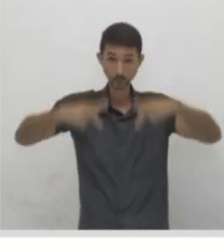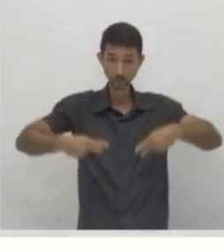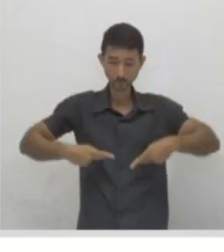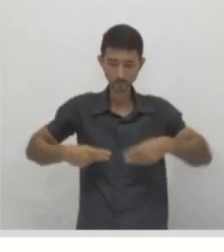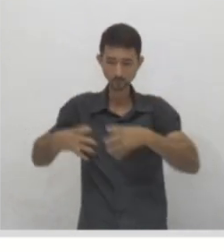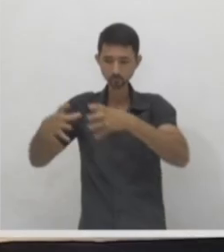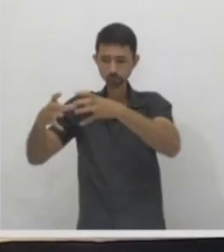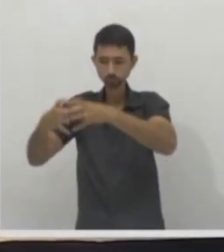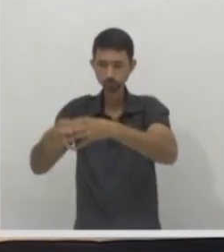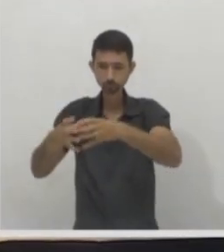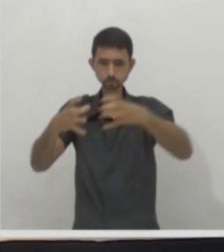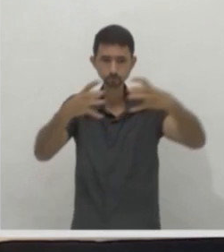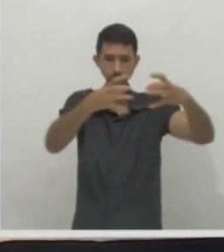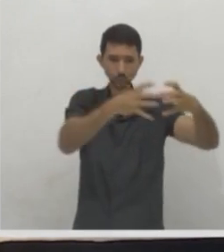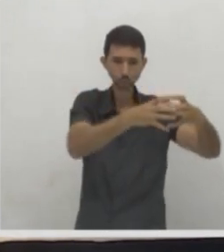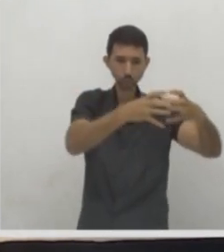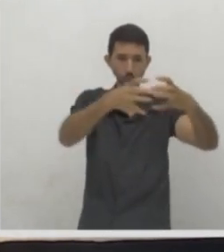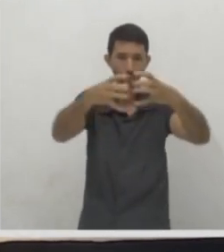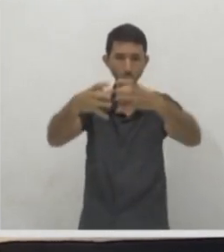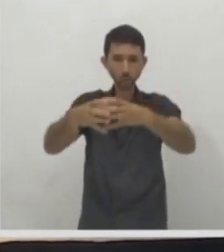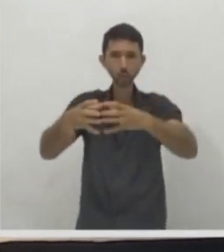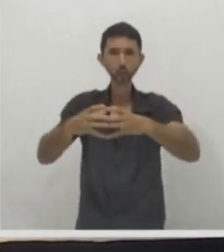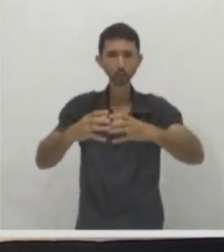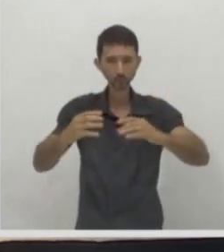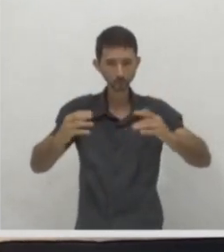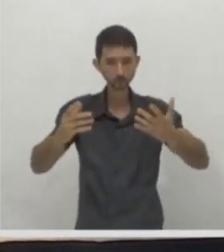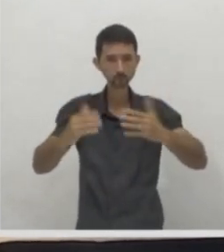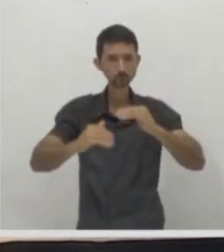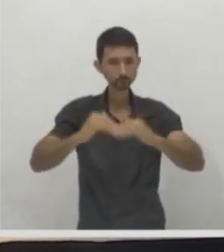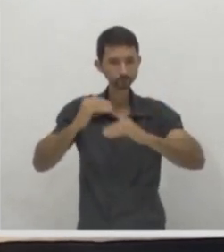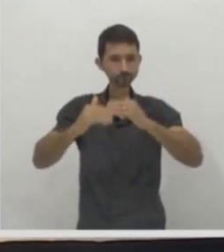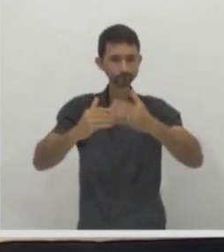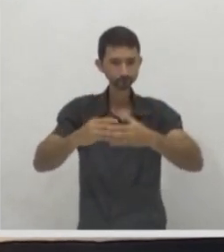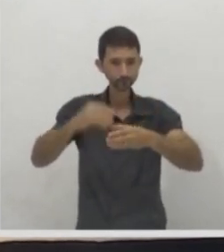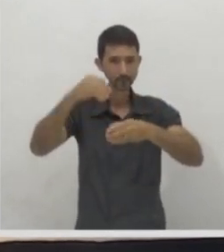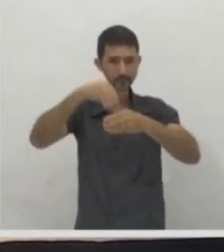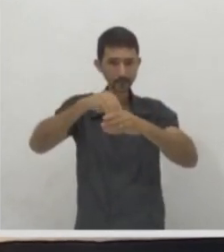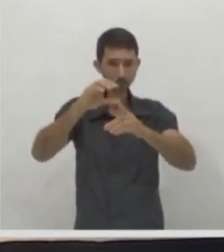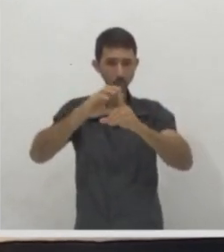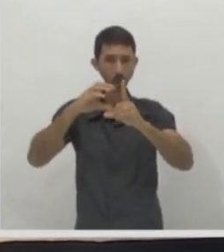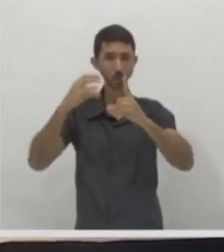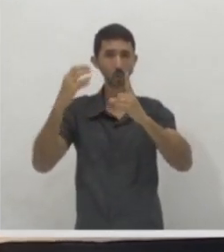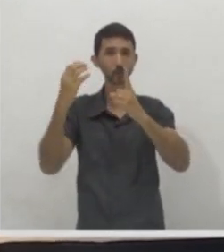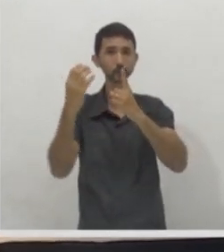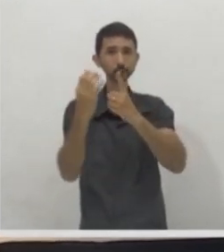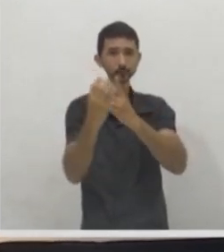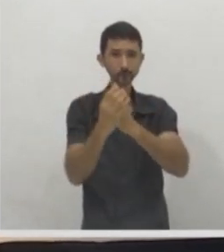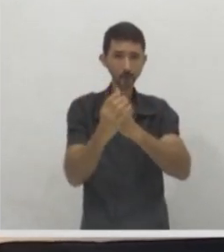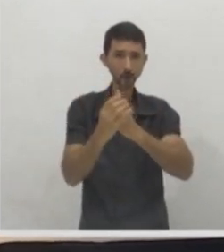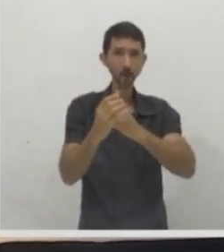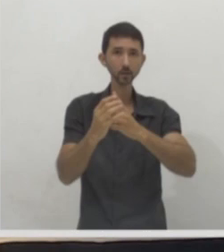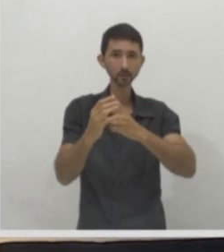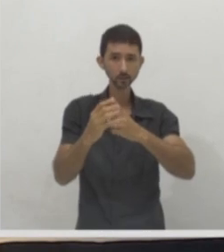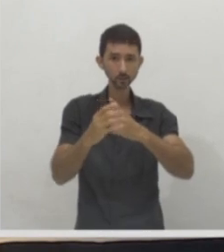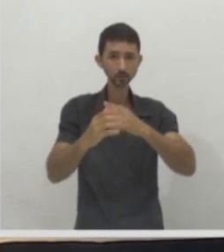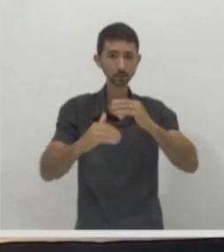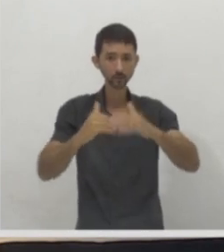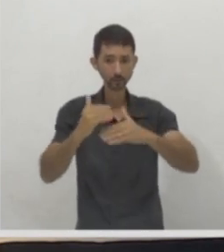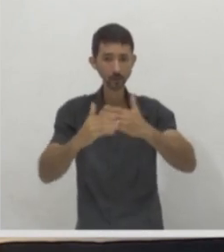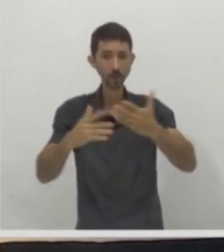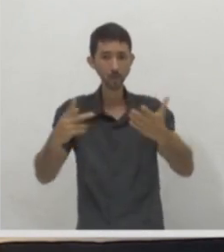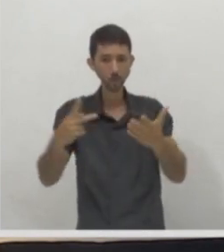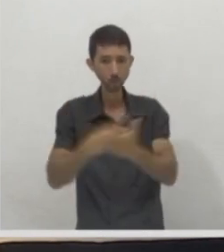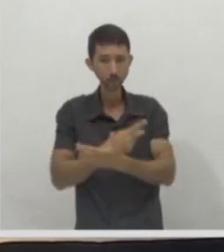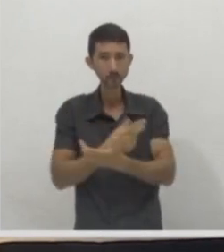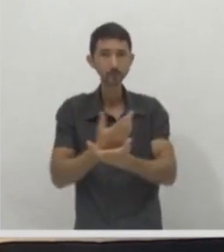agrupando, né, isso vai tendo efeito dentro da comunidade e as consequências